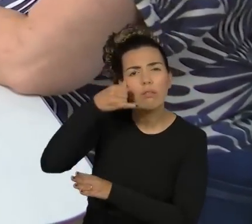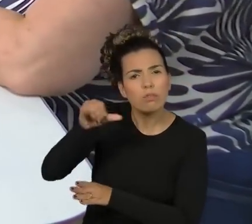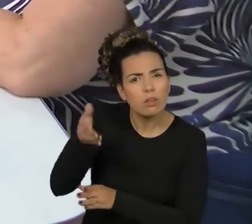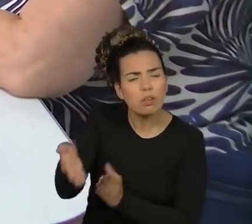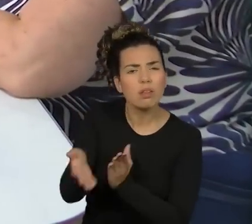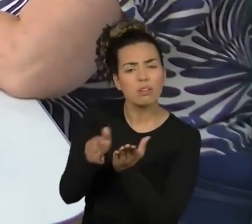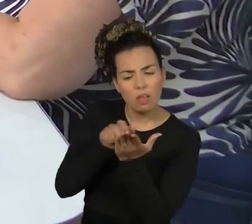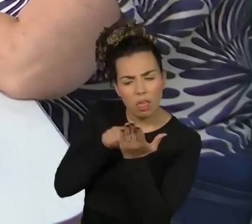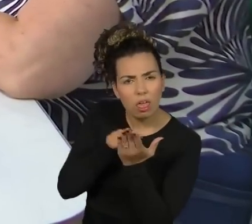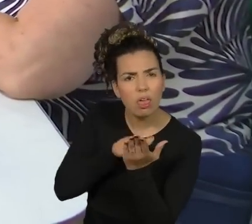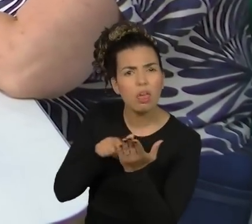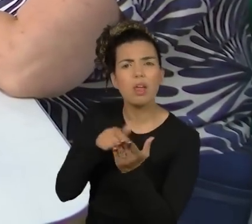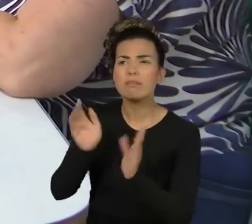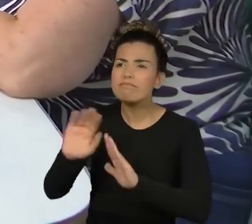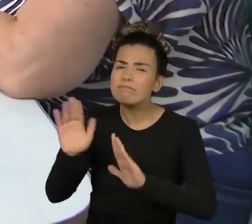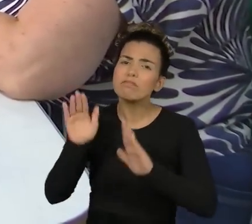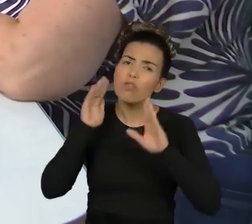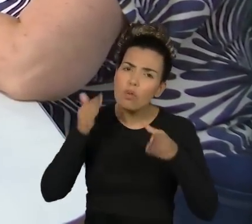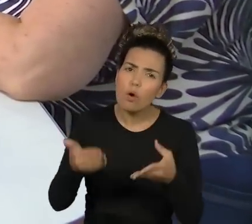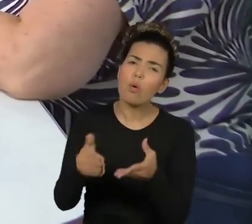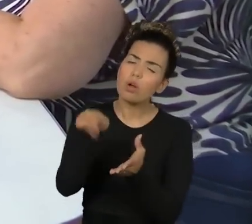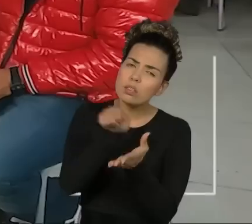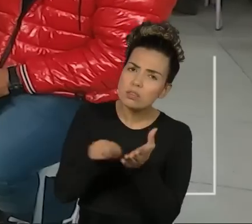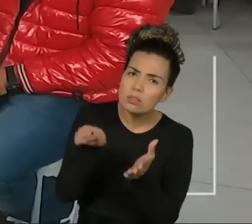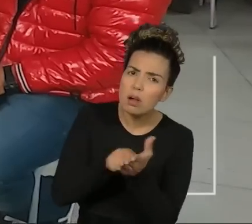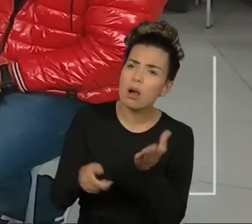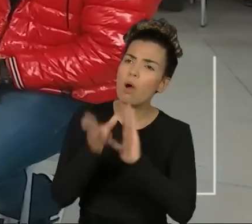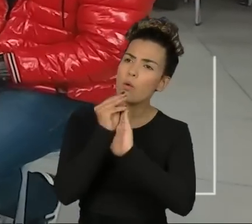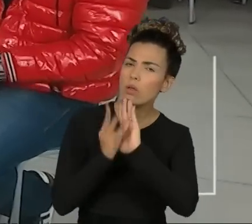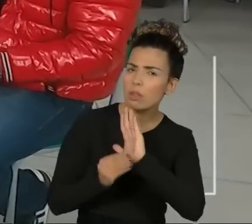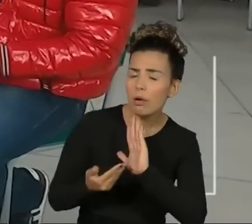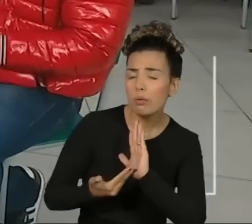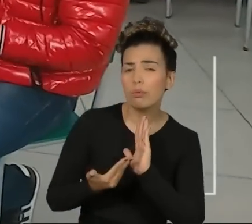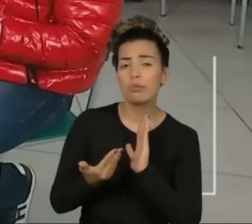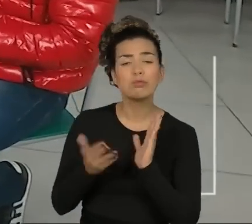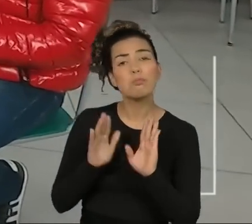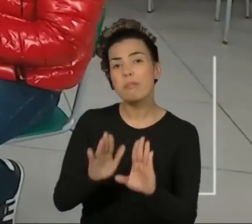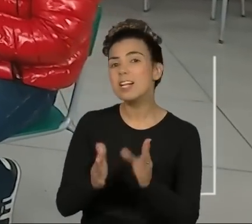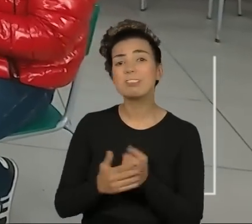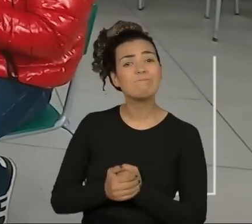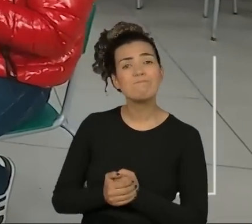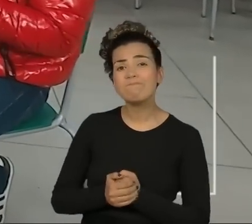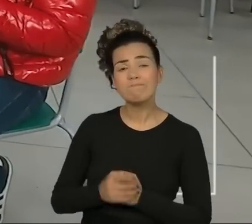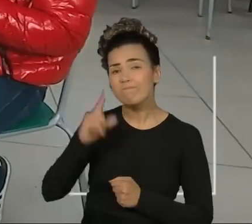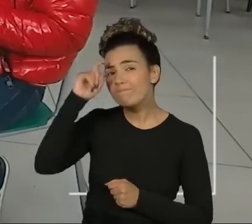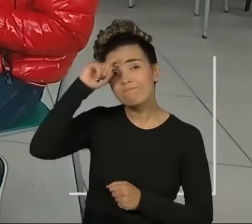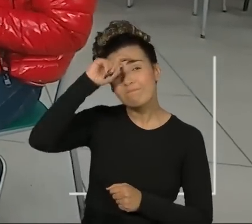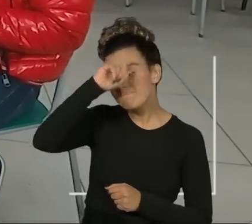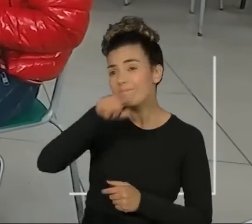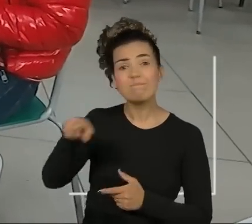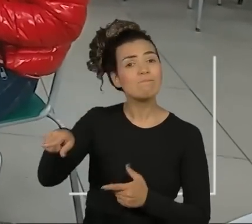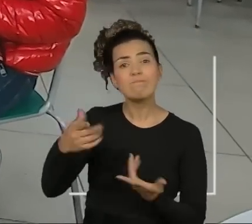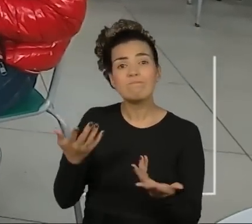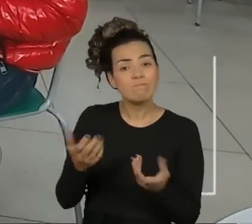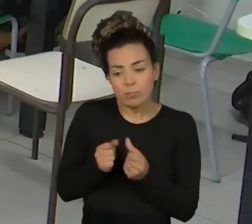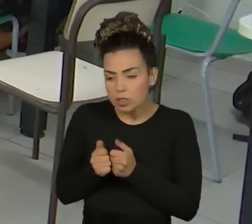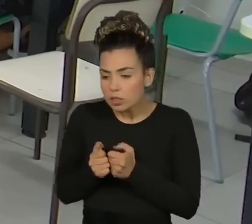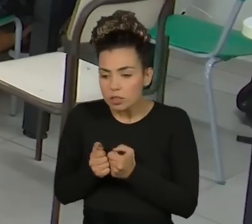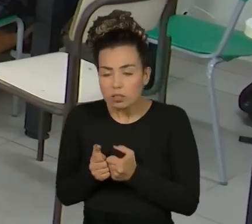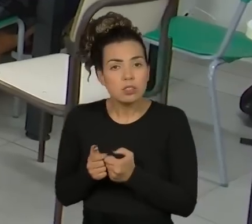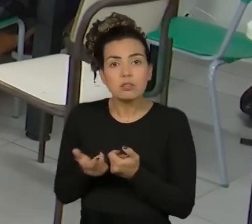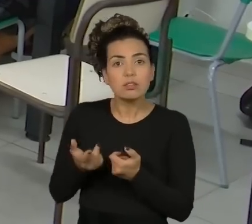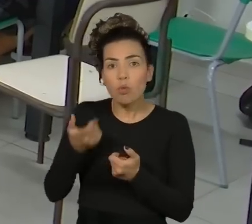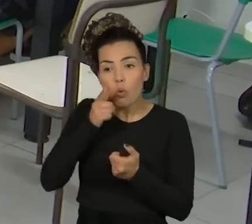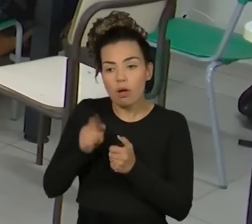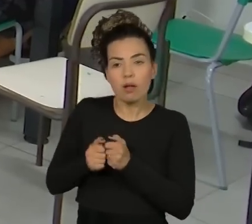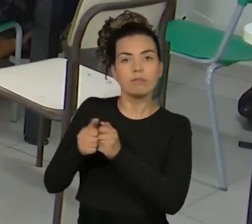priorizassem a aprendizagem dentro da escola, a gente percebeu a dificuldade que eles estavam em ficar sem o celular.